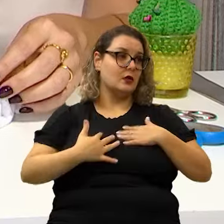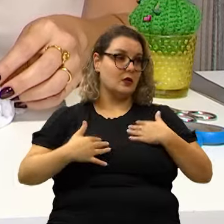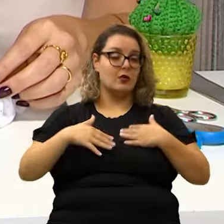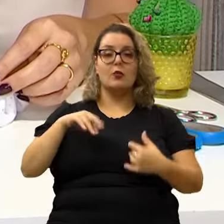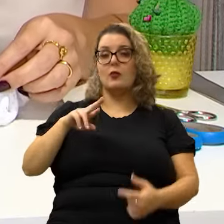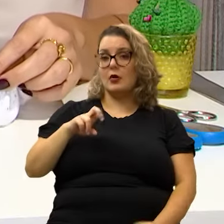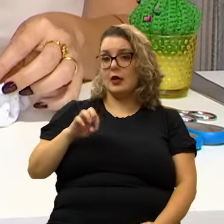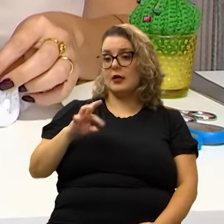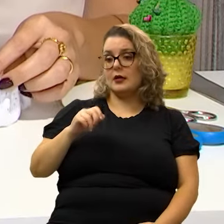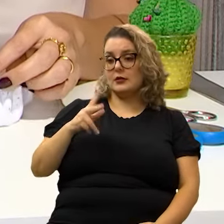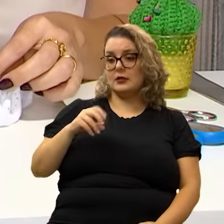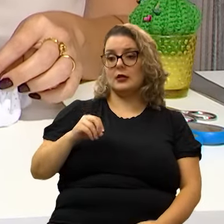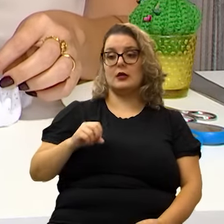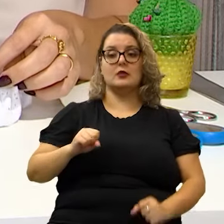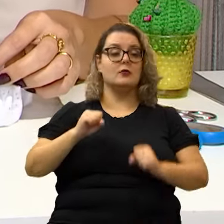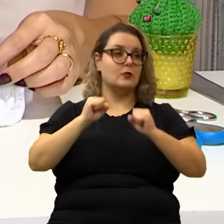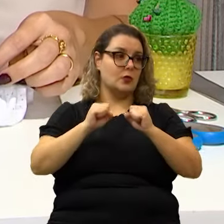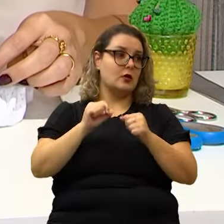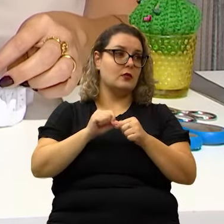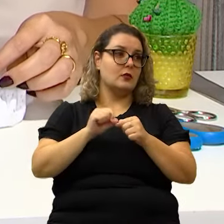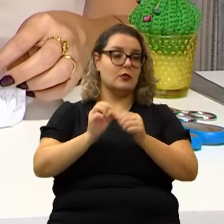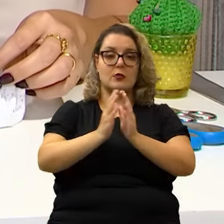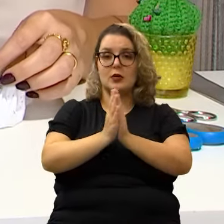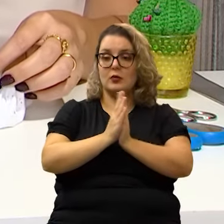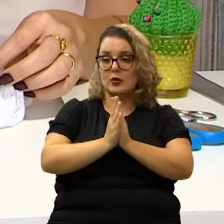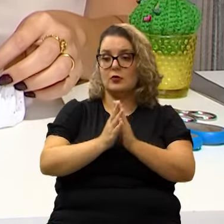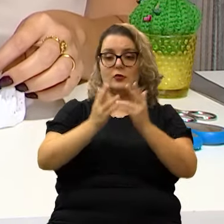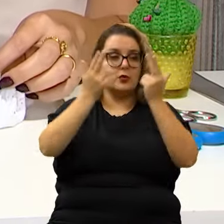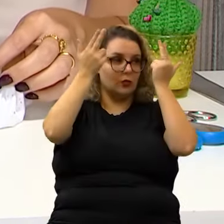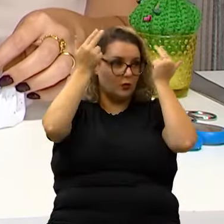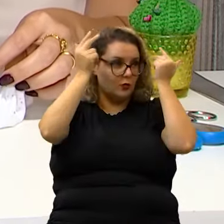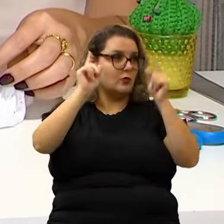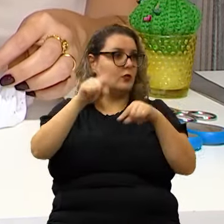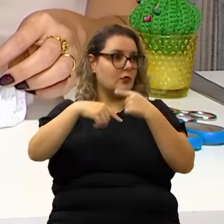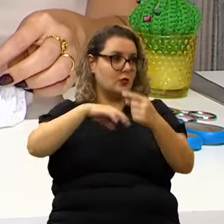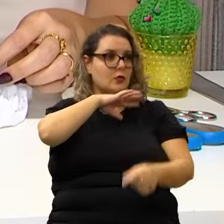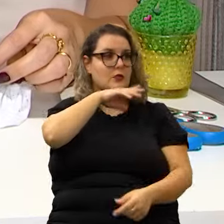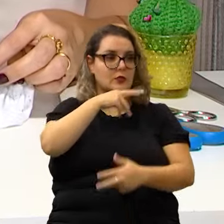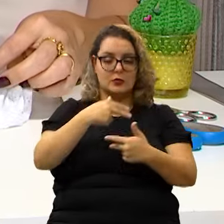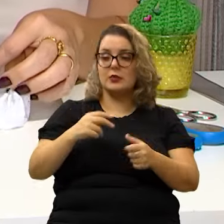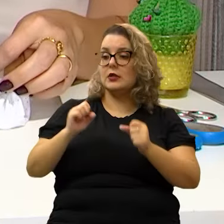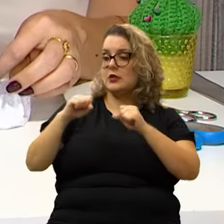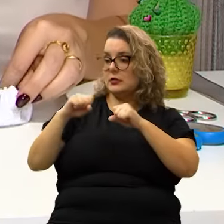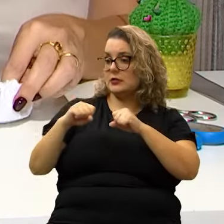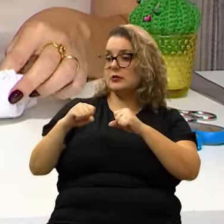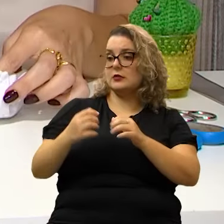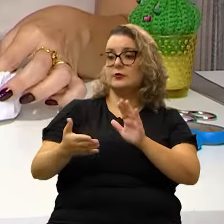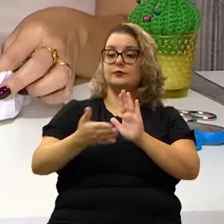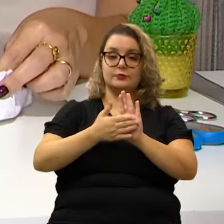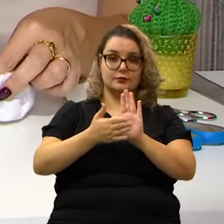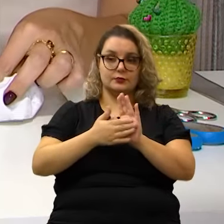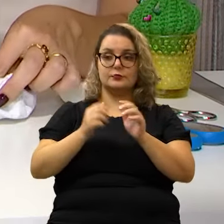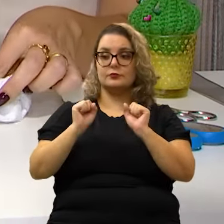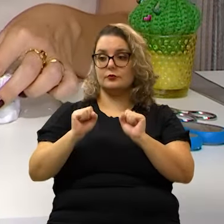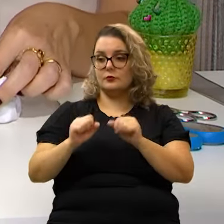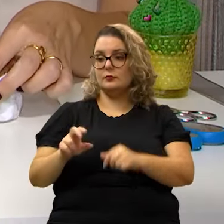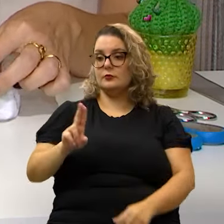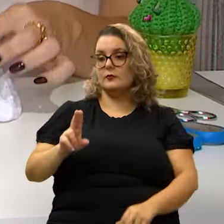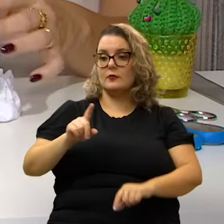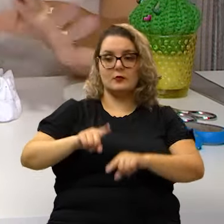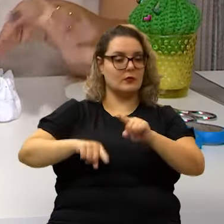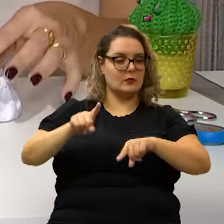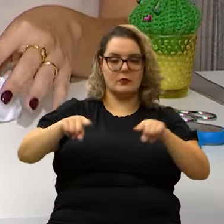que tem aí na sua casa, você pode estar fazendo esse bonequinho, um coelho, um outro animalzinho. Exatamente, a proposta de você